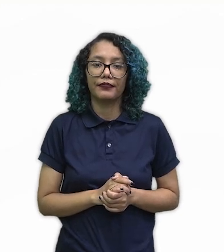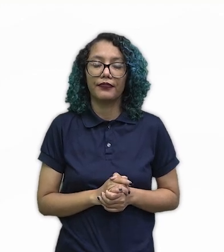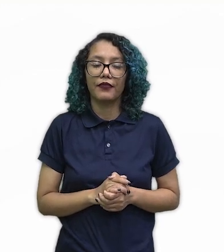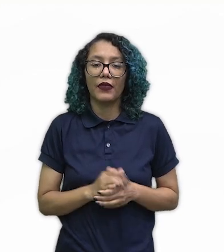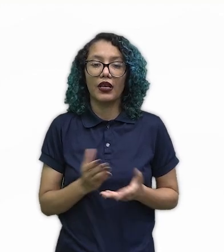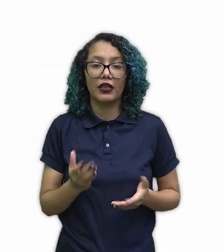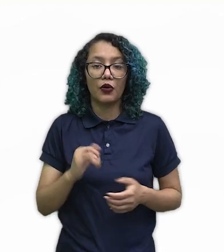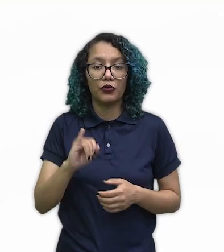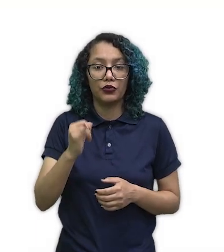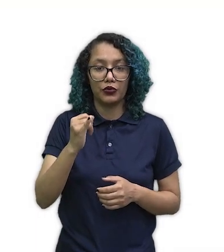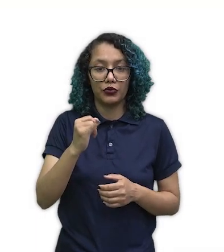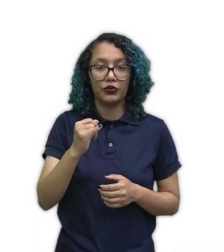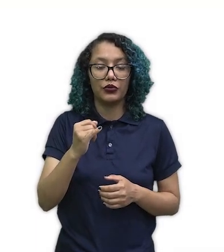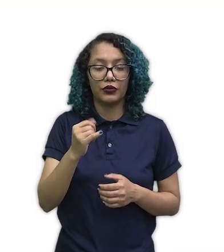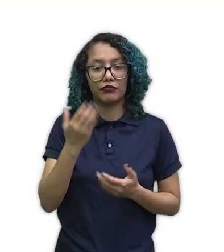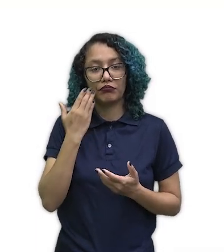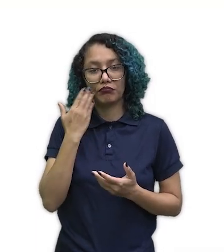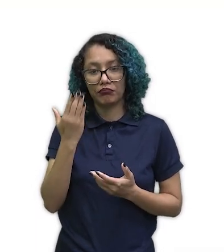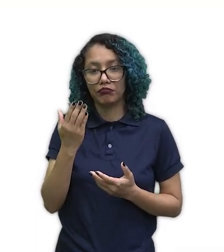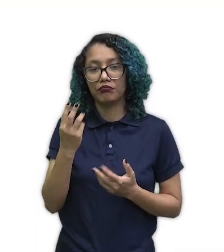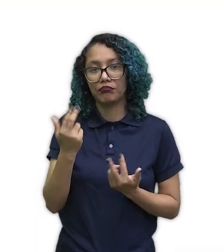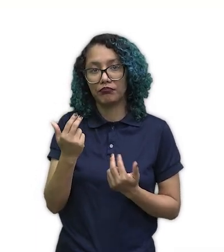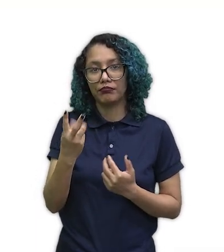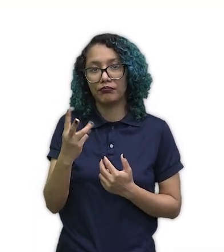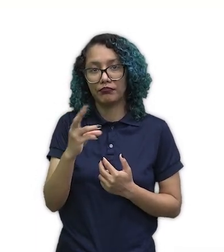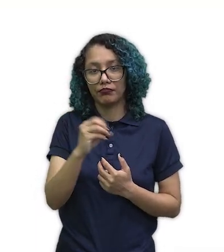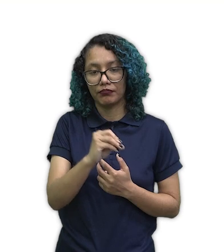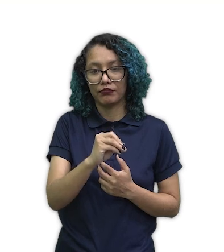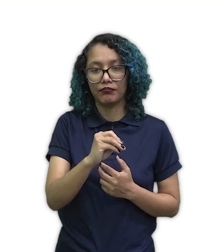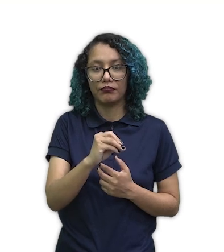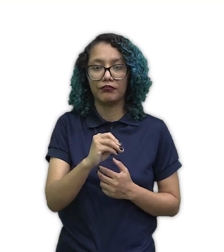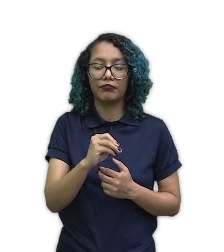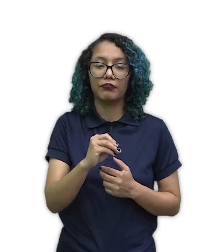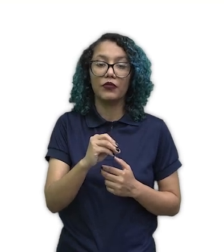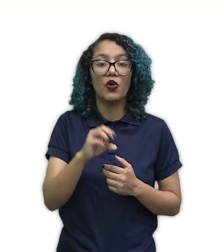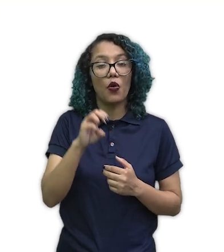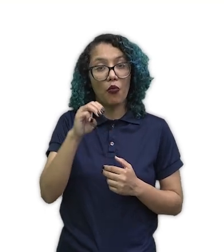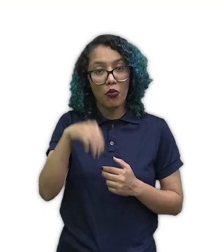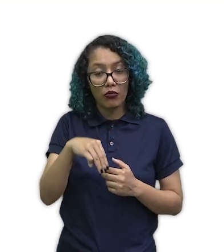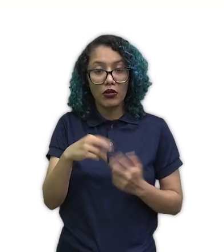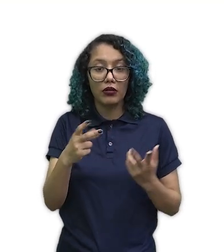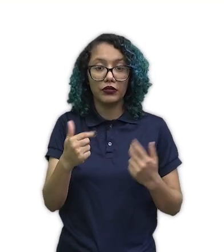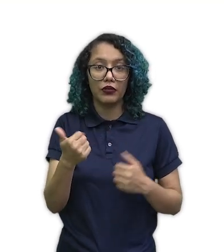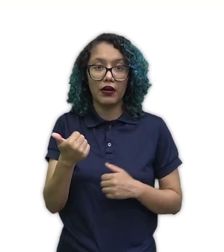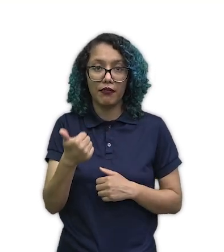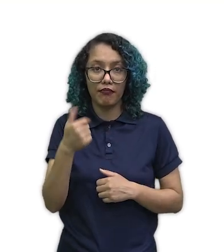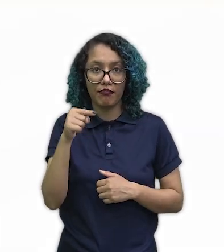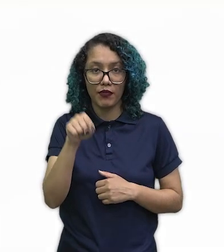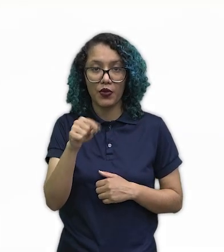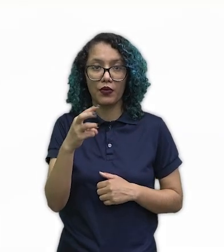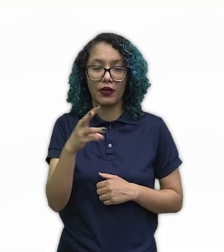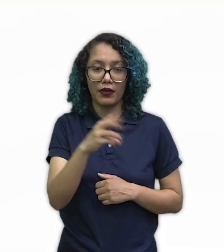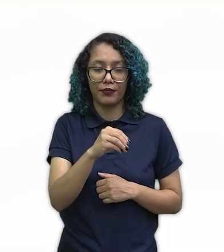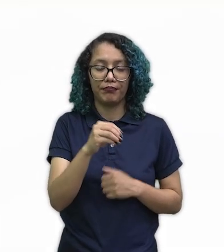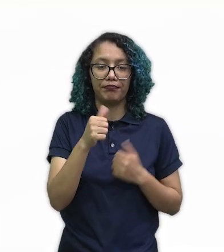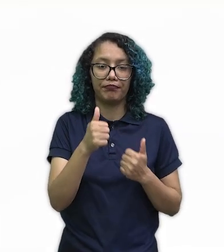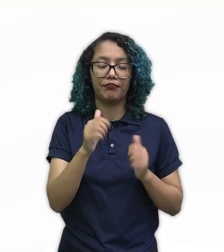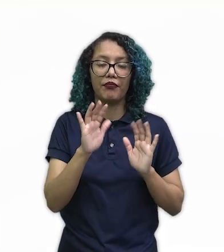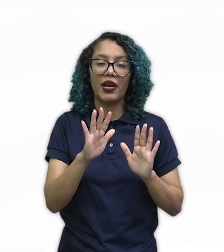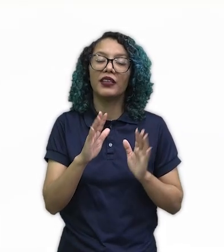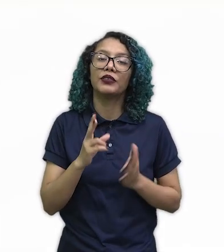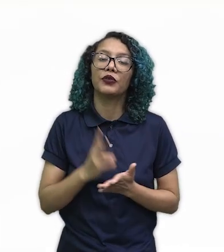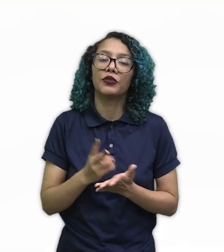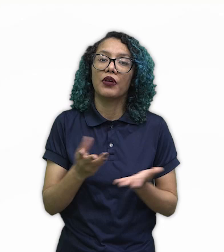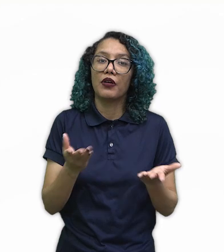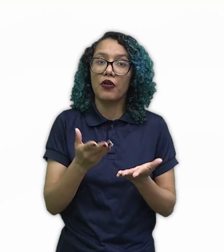é igual a 300 e o capital é 1.300. Melhor, o montante é igual a 1.300, tá legal? Então, para essa